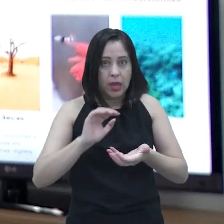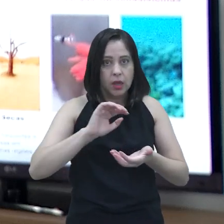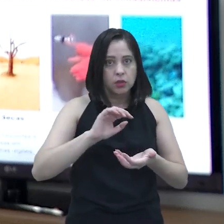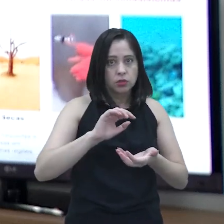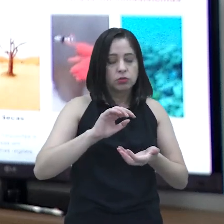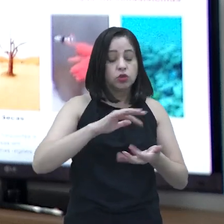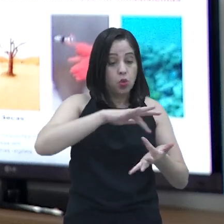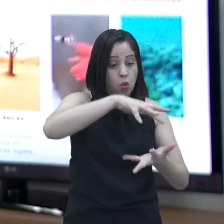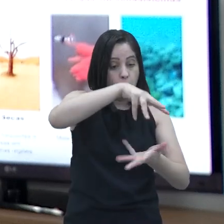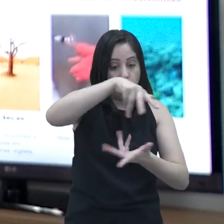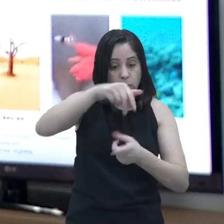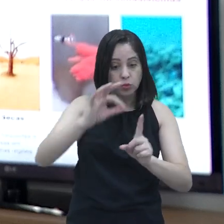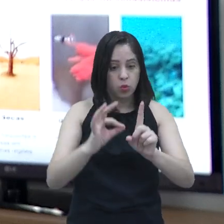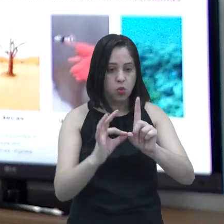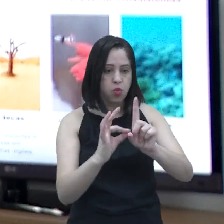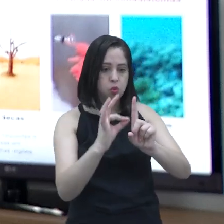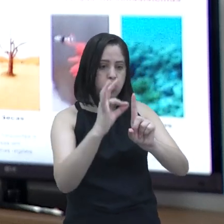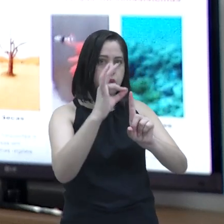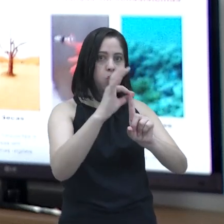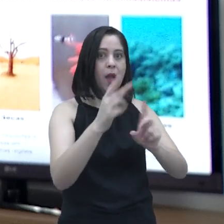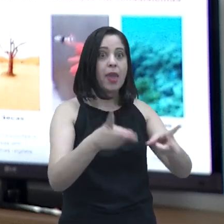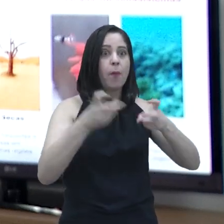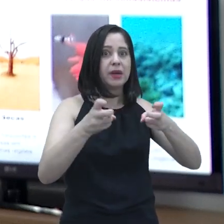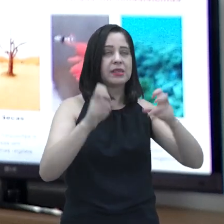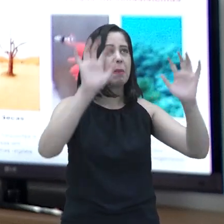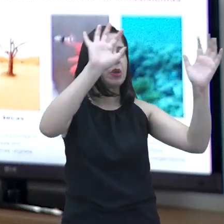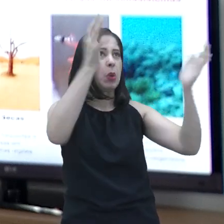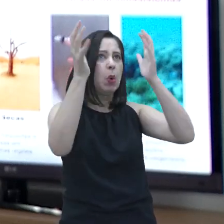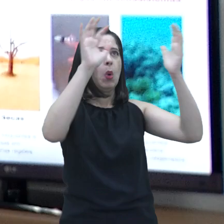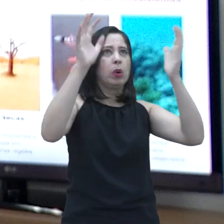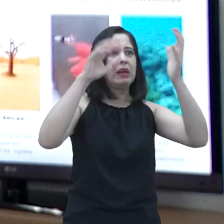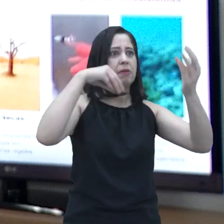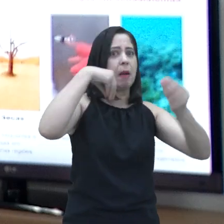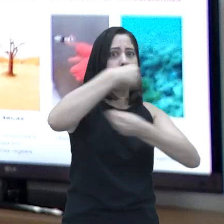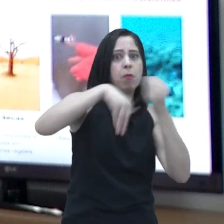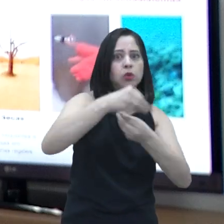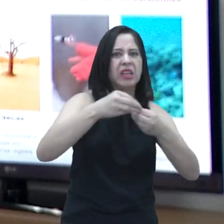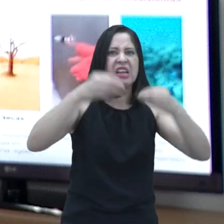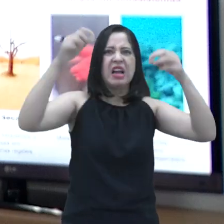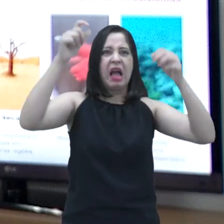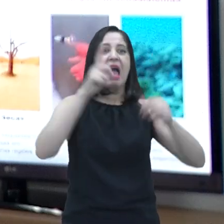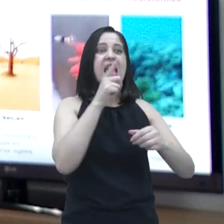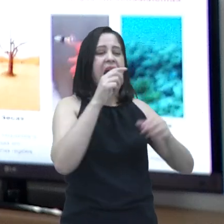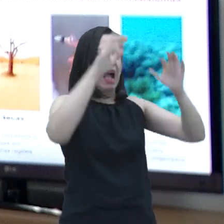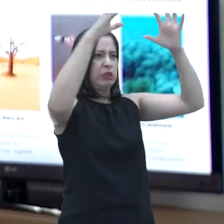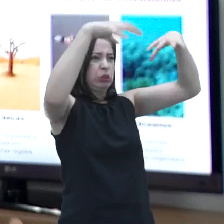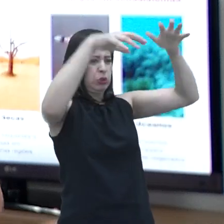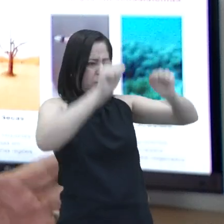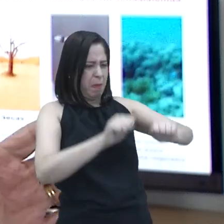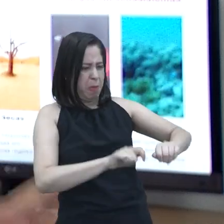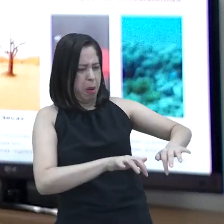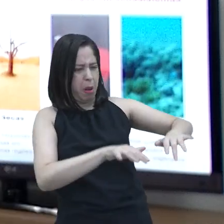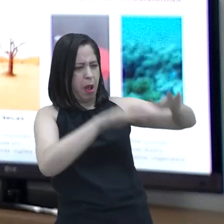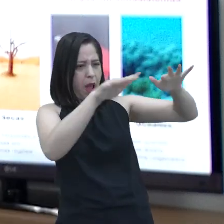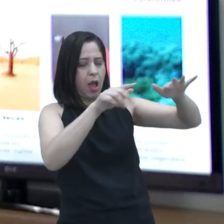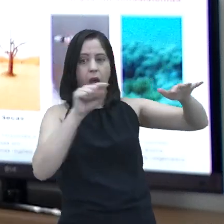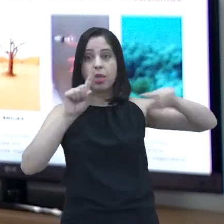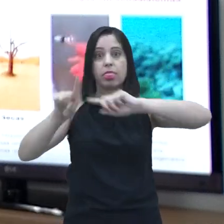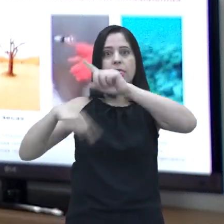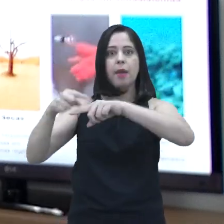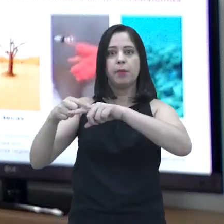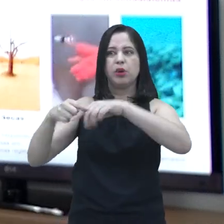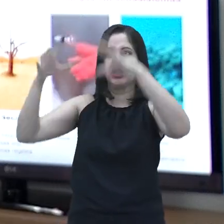mudanças climáticas, não só aqui, em todo o mundo, é que os eventos estão ficando mais extremos. O que significa? Chuva concentrada em poucos